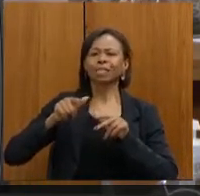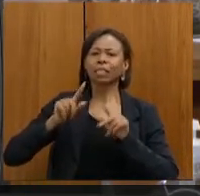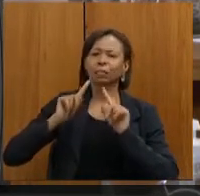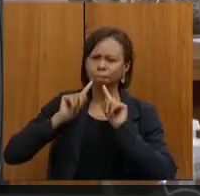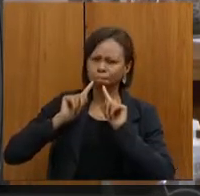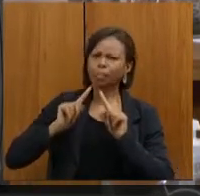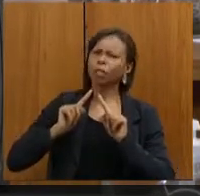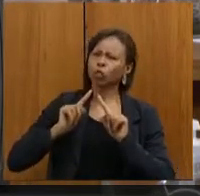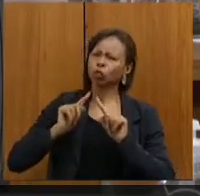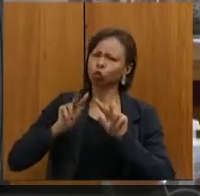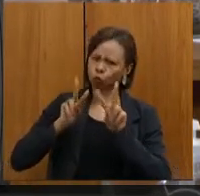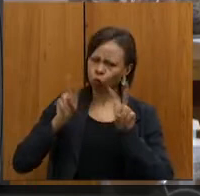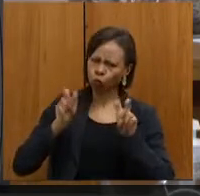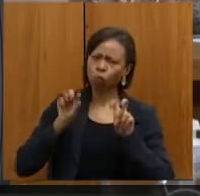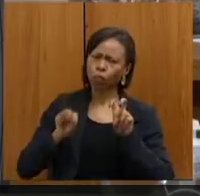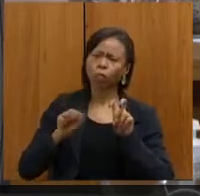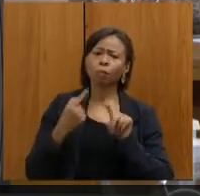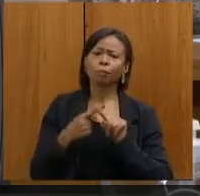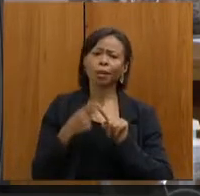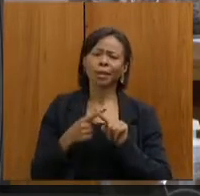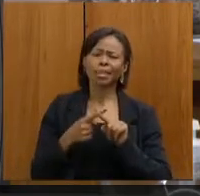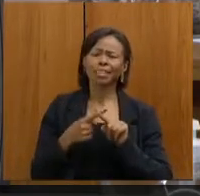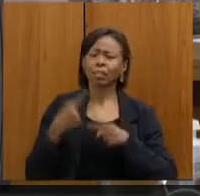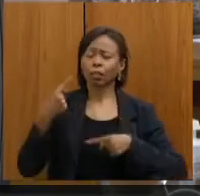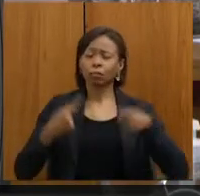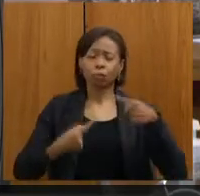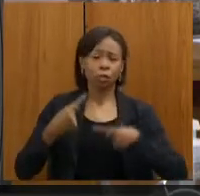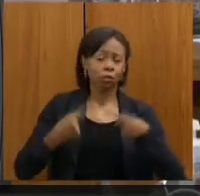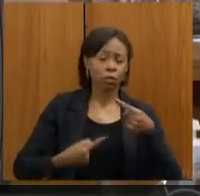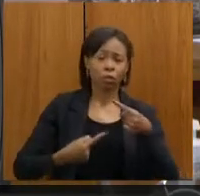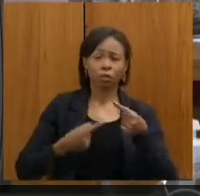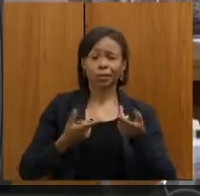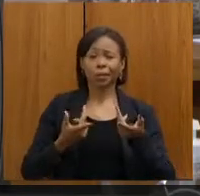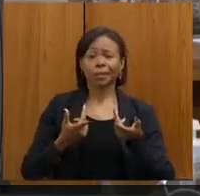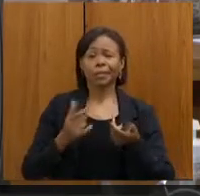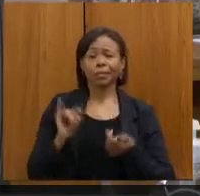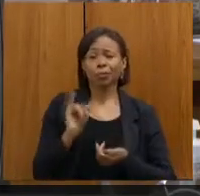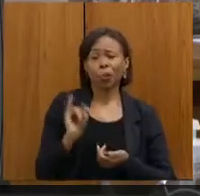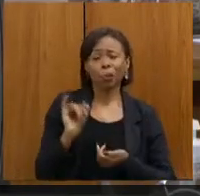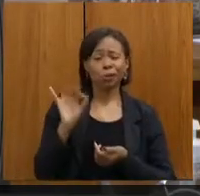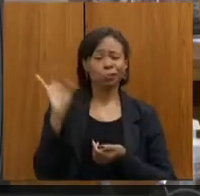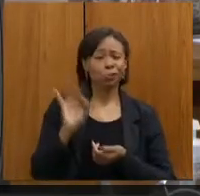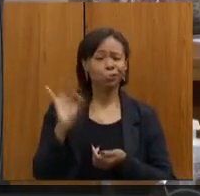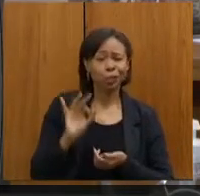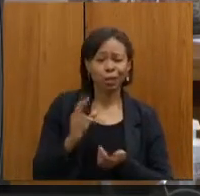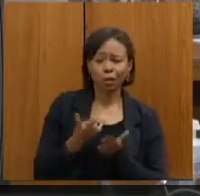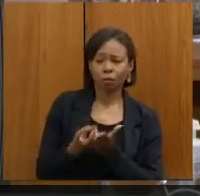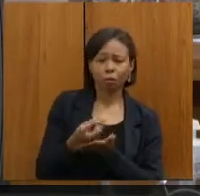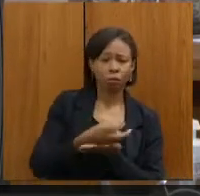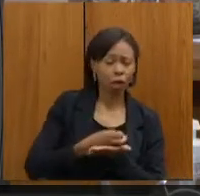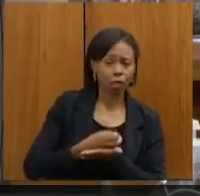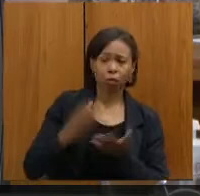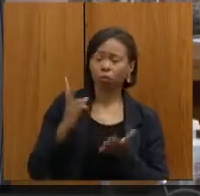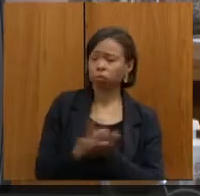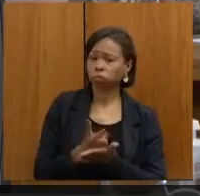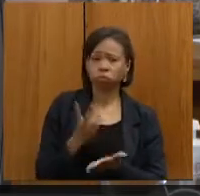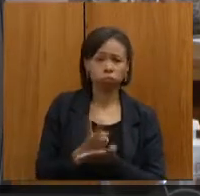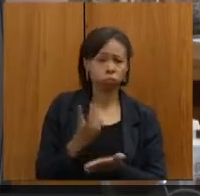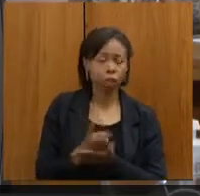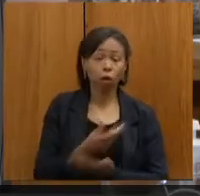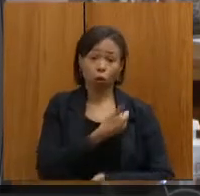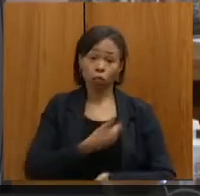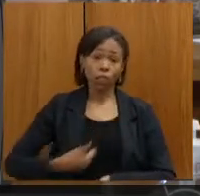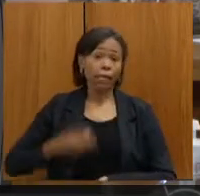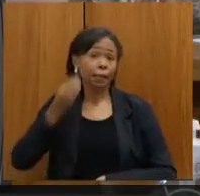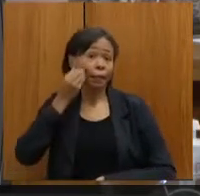isso porque a guerra fiscal Permanece os estados todos buscam é cada vez mais